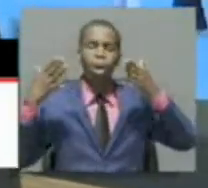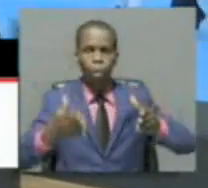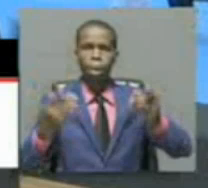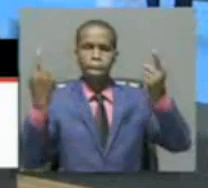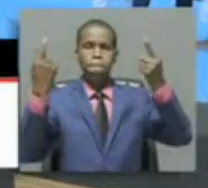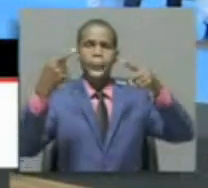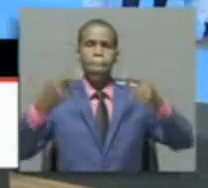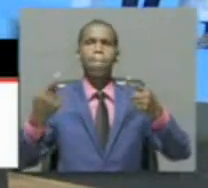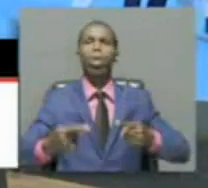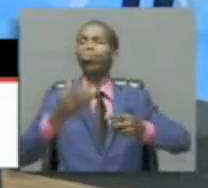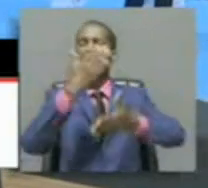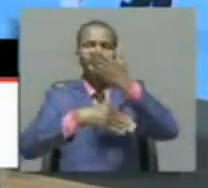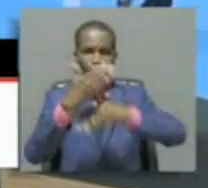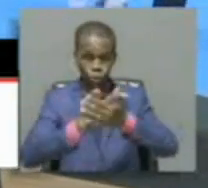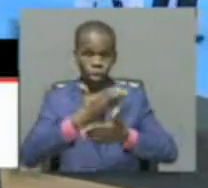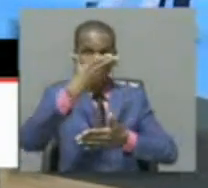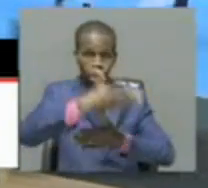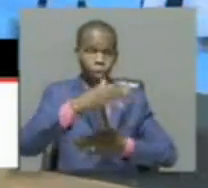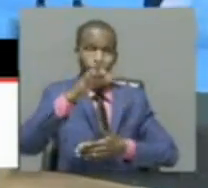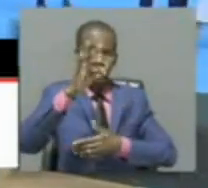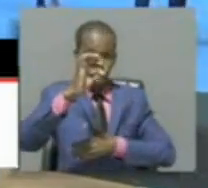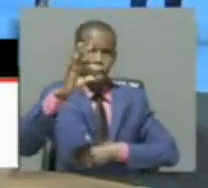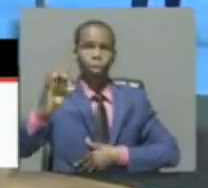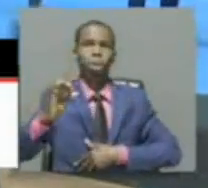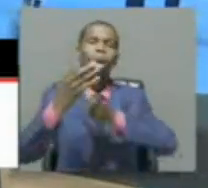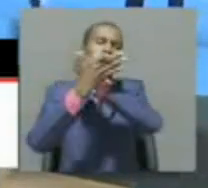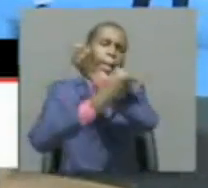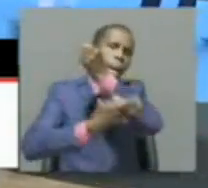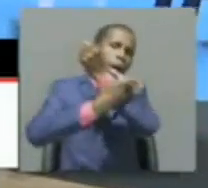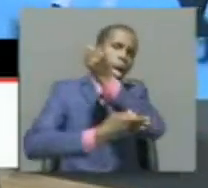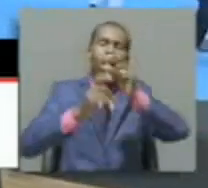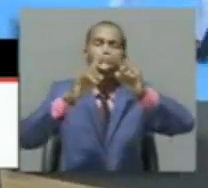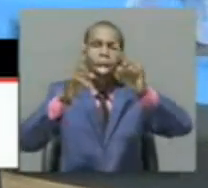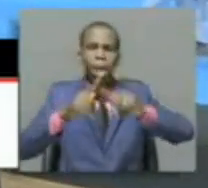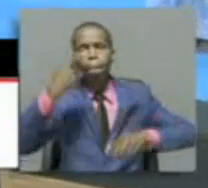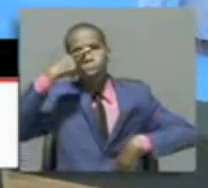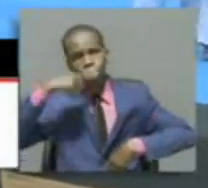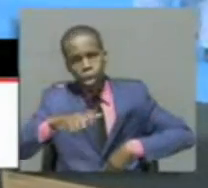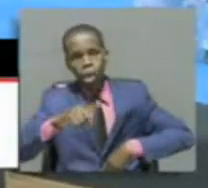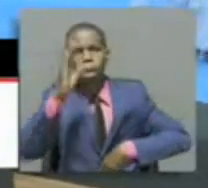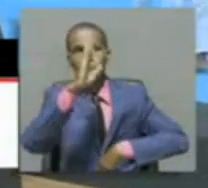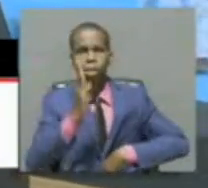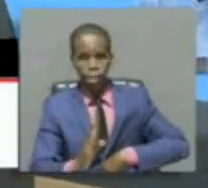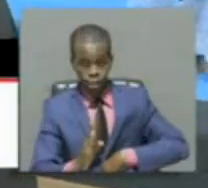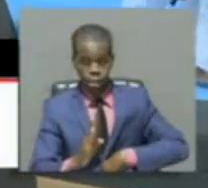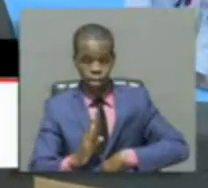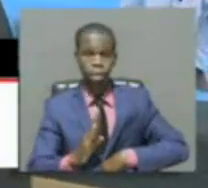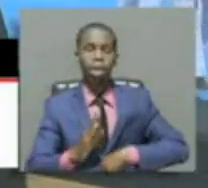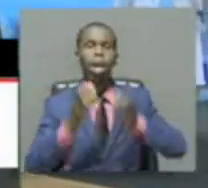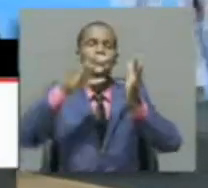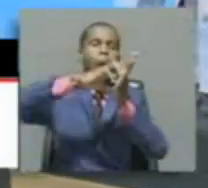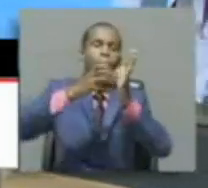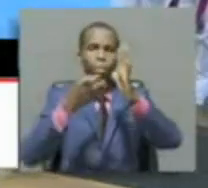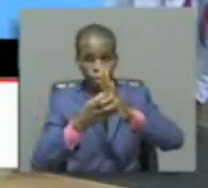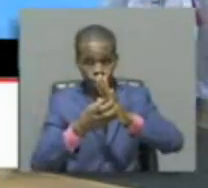atletas, 188 atletas, com 8 países diferentes. Tivemos Portugal, Brasil, Mauritânia, Cabo